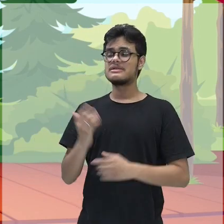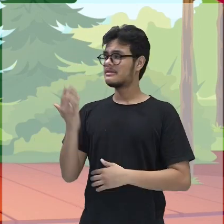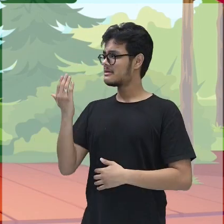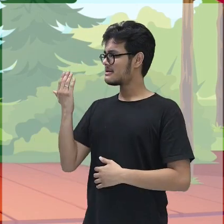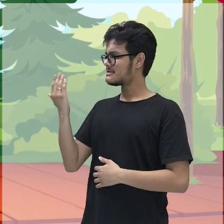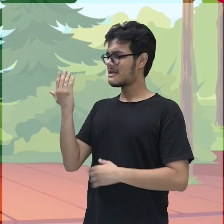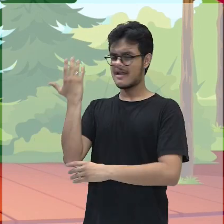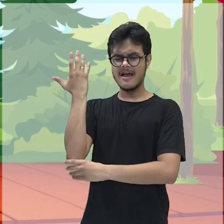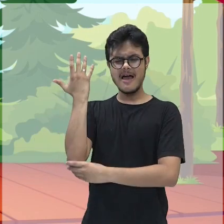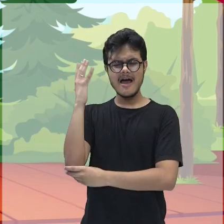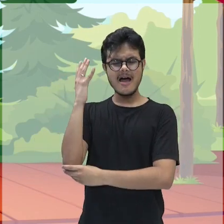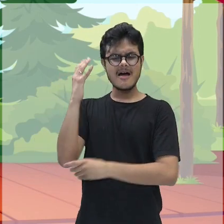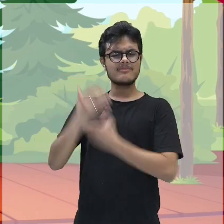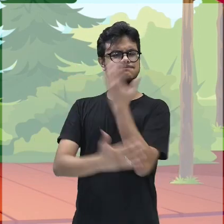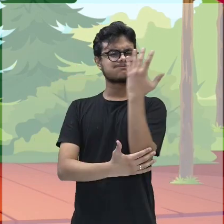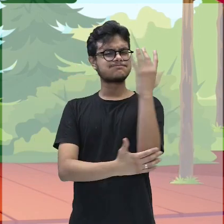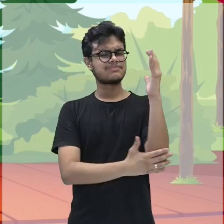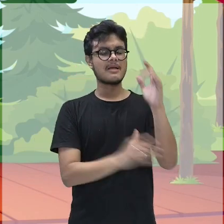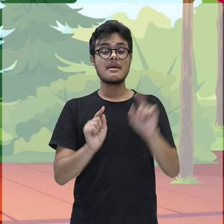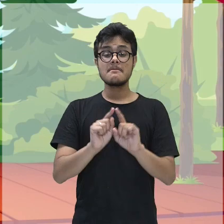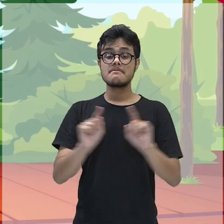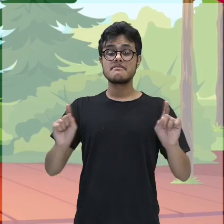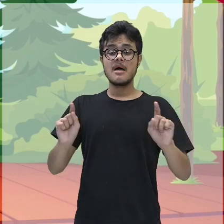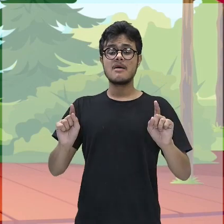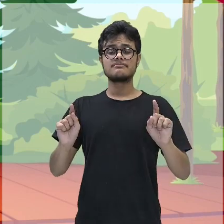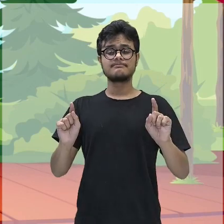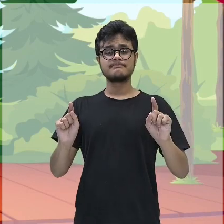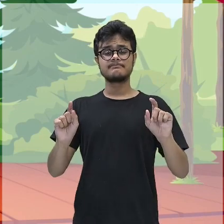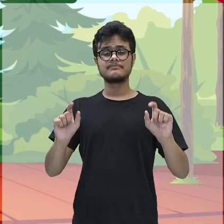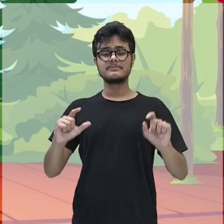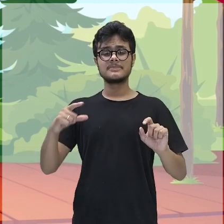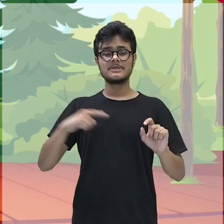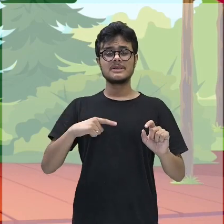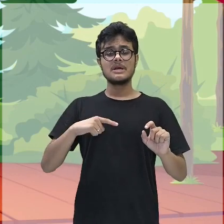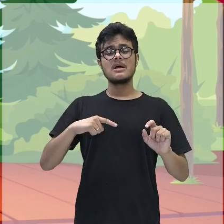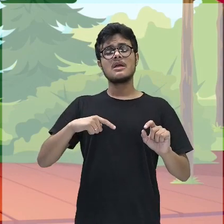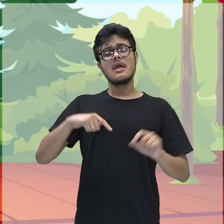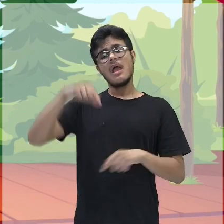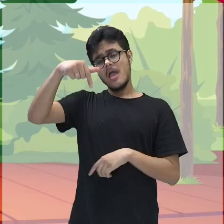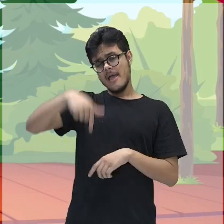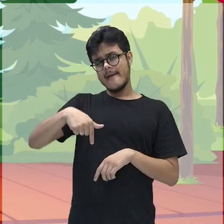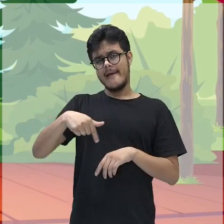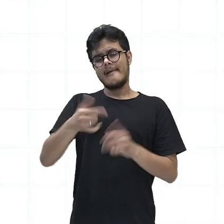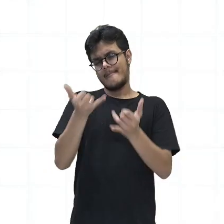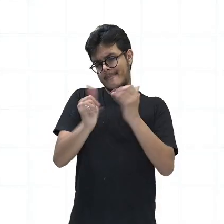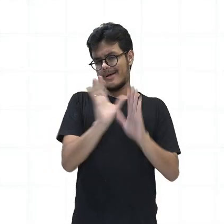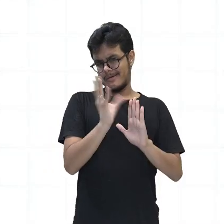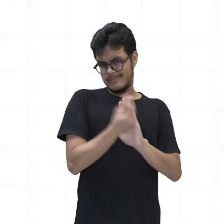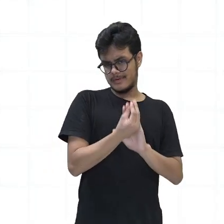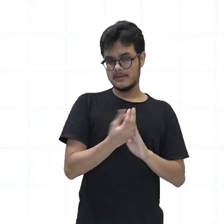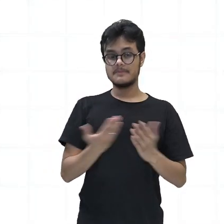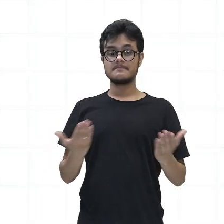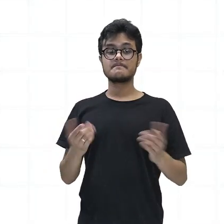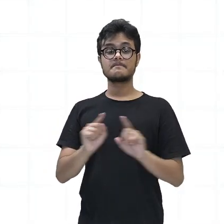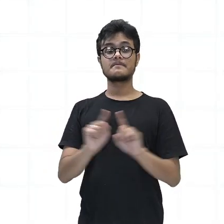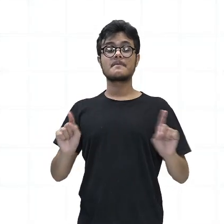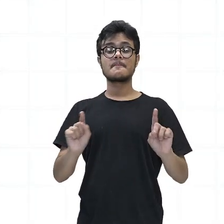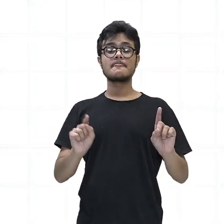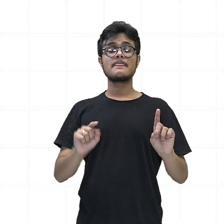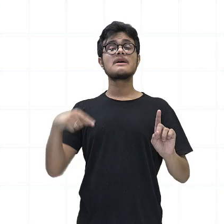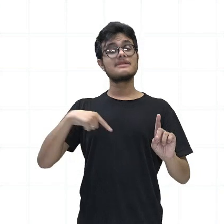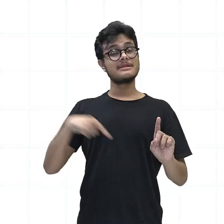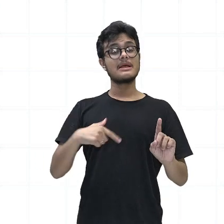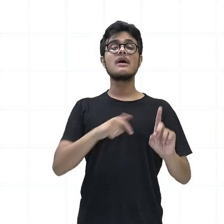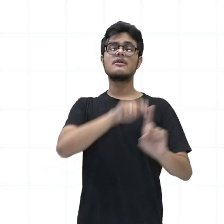pinheiros e etc. Mas é uma floresta bem característica da nossa região. E aí, dentro desse contexto, nós temos